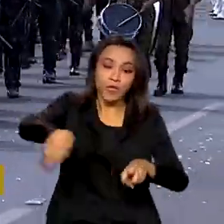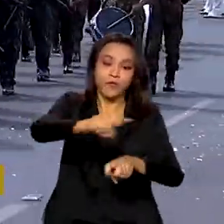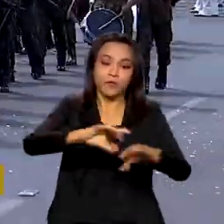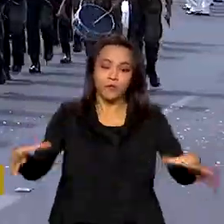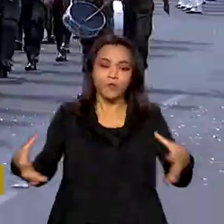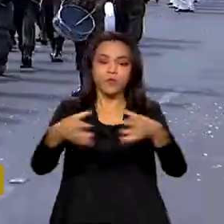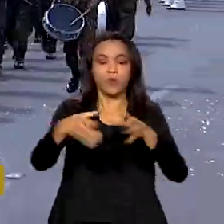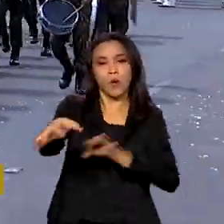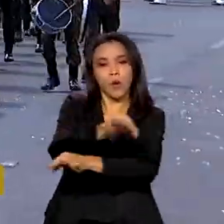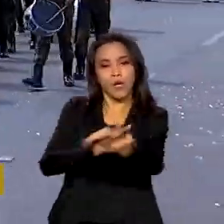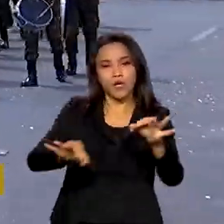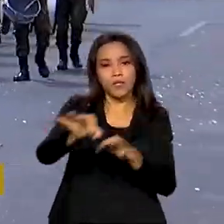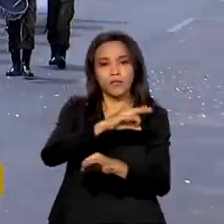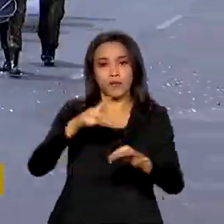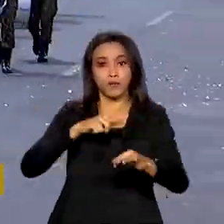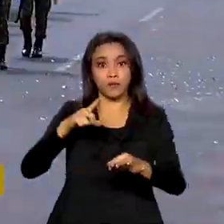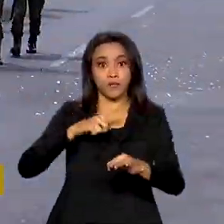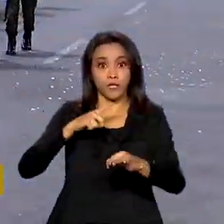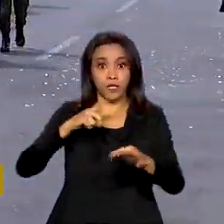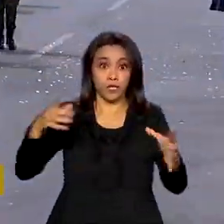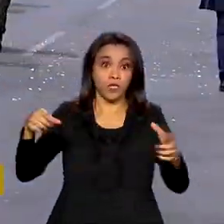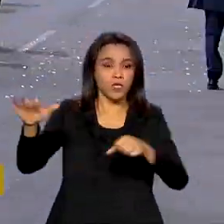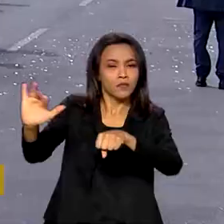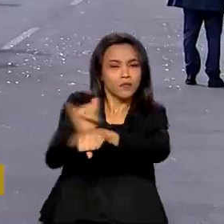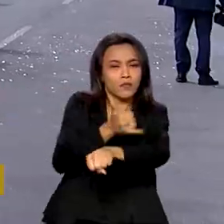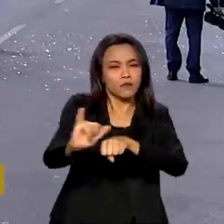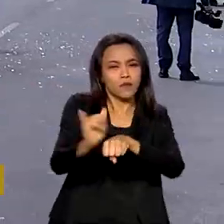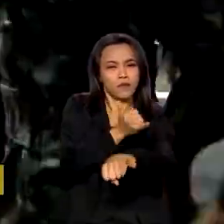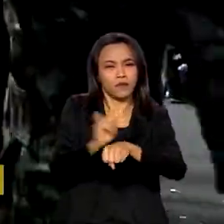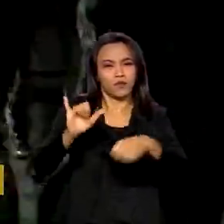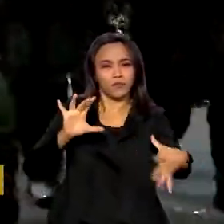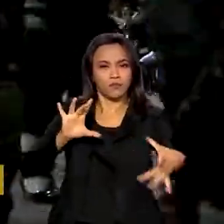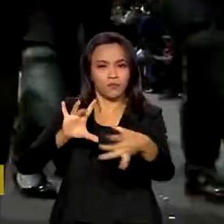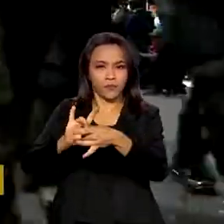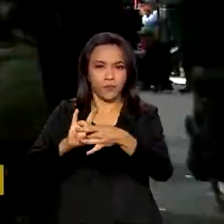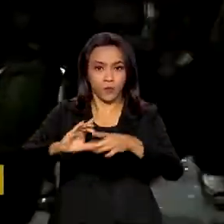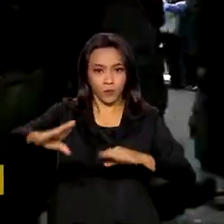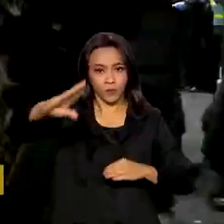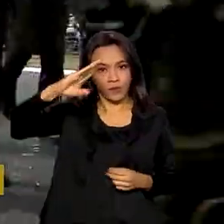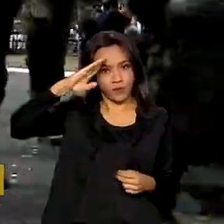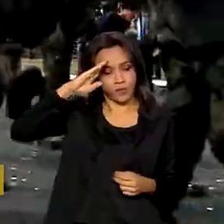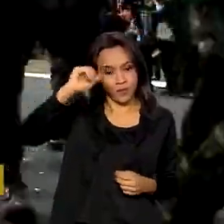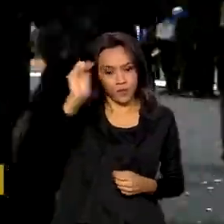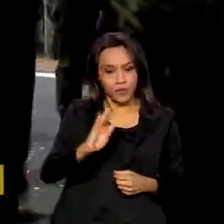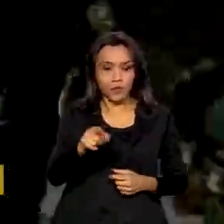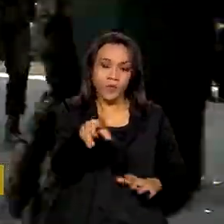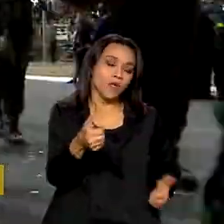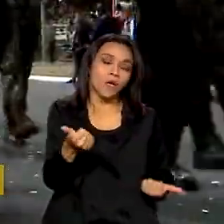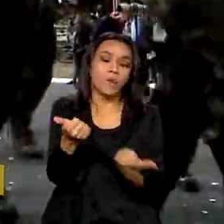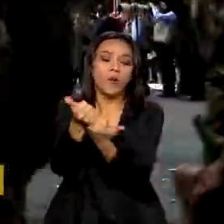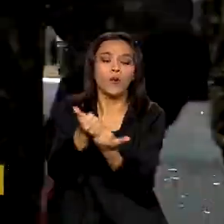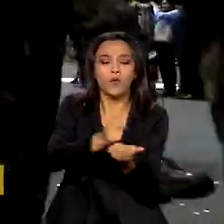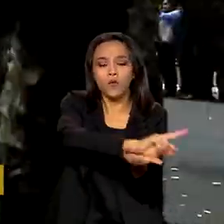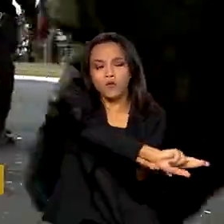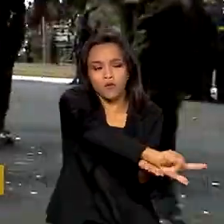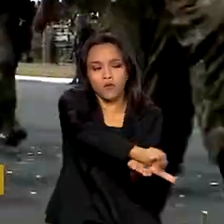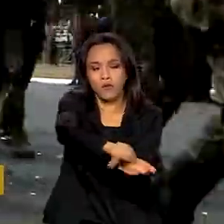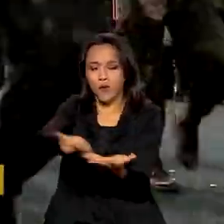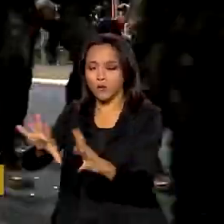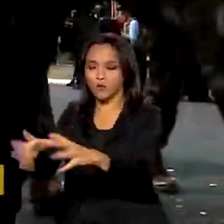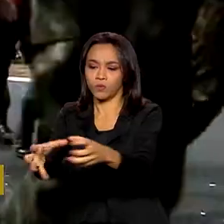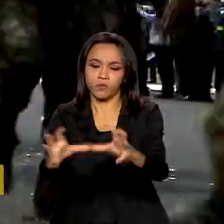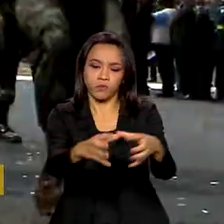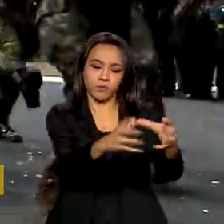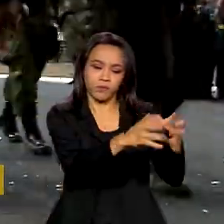militares orgânicas integram a Força de Emprego Estratégico do Exército Brasileiro e apoiam as operações de todos os comandos militares de